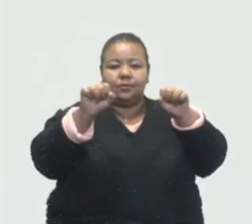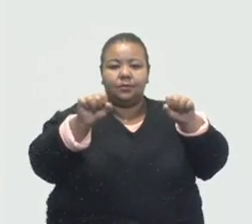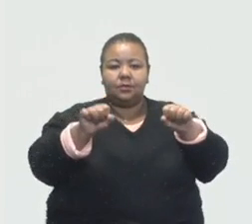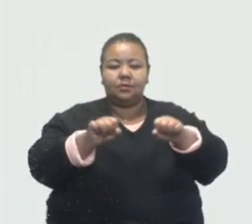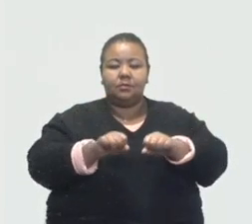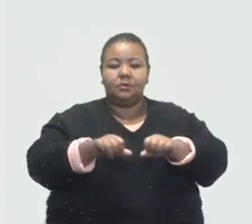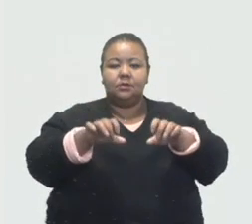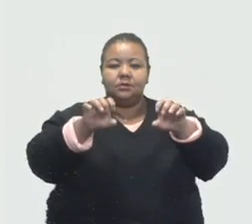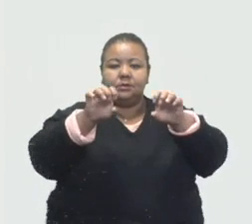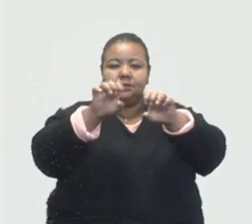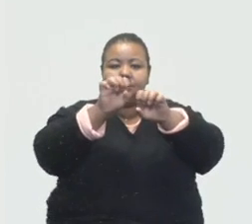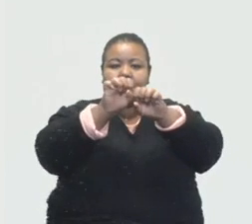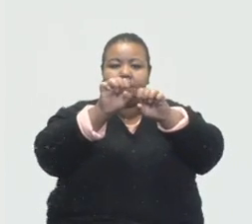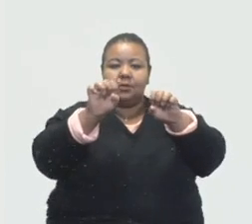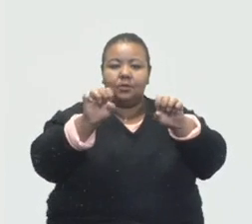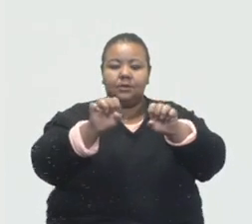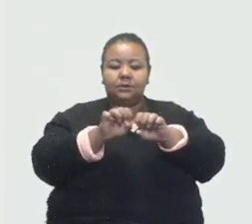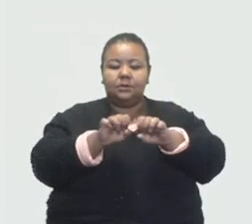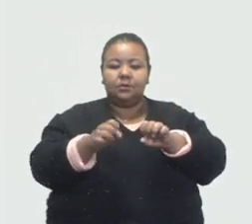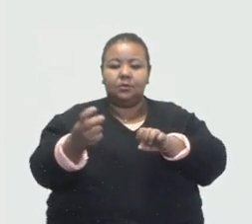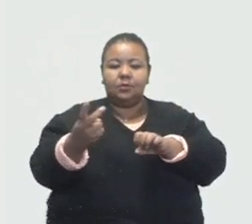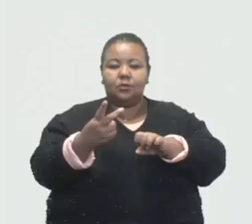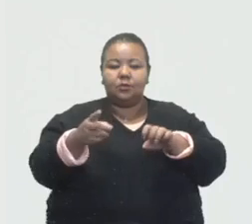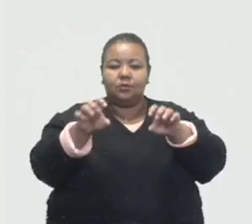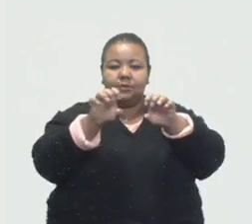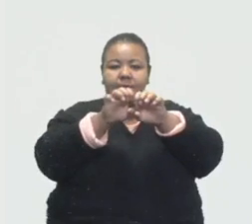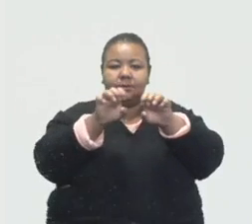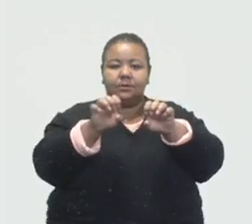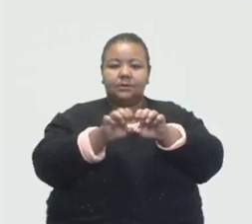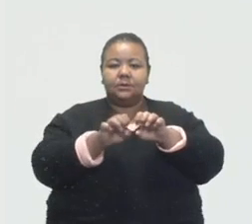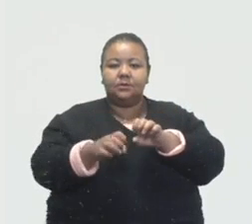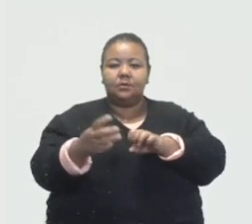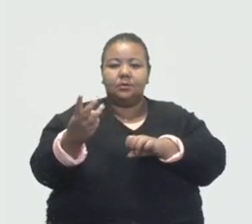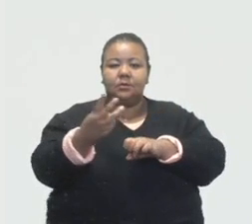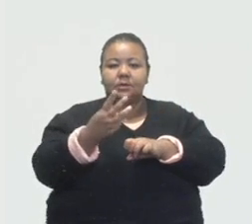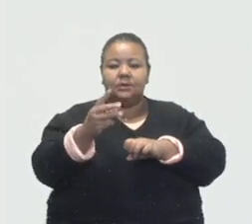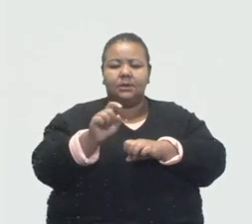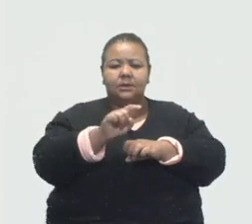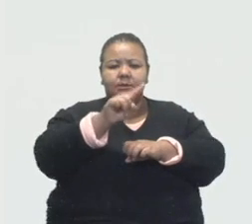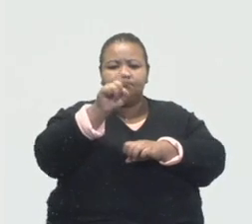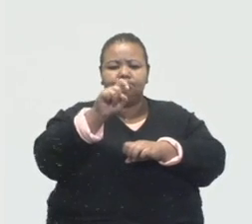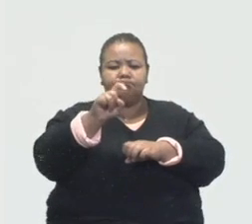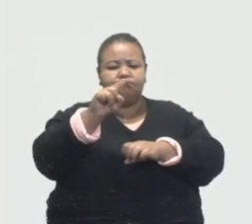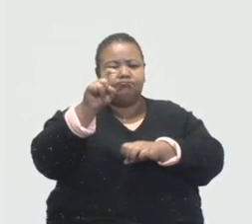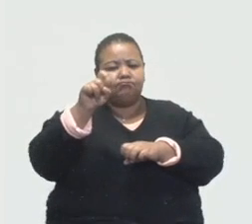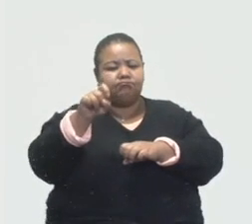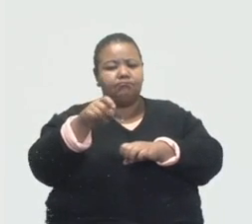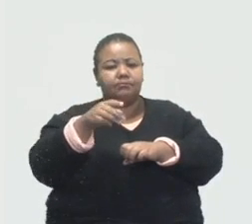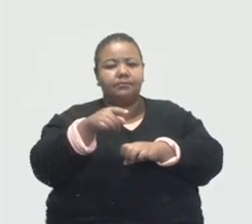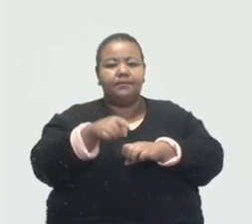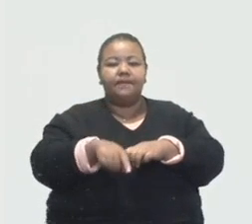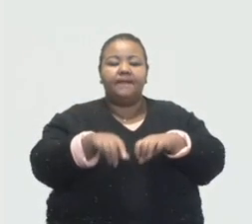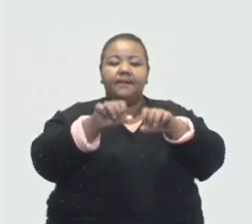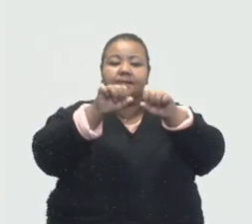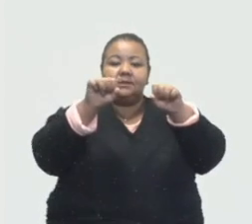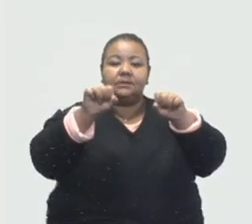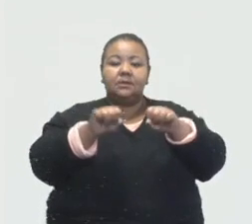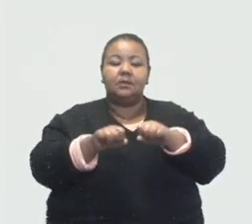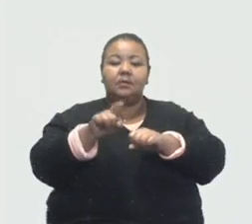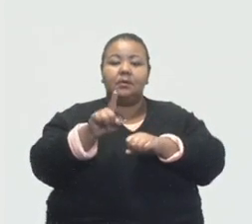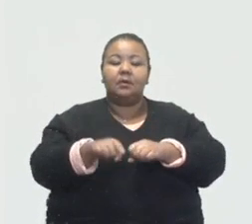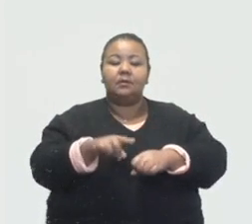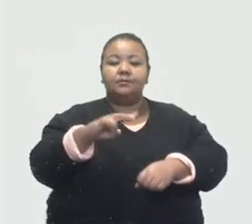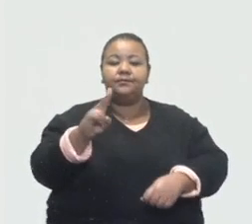equações lineares com 2 equações e 3 incógnitas. Este sistema, ele é homogêneo, porque os